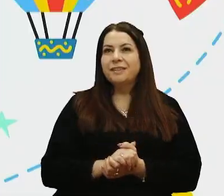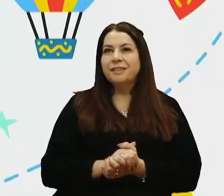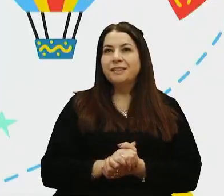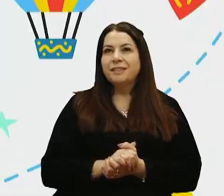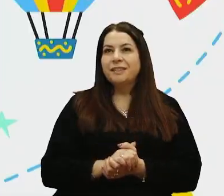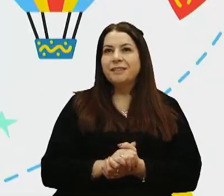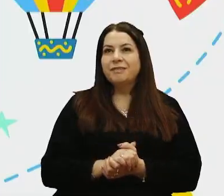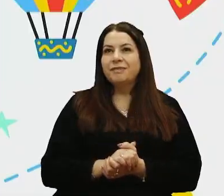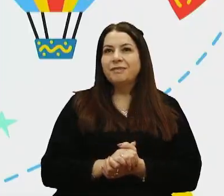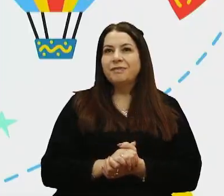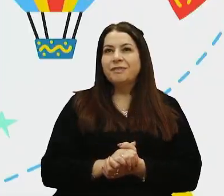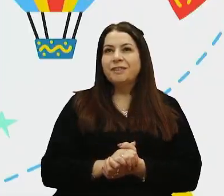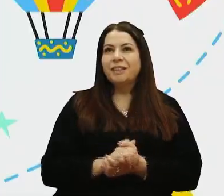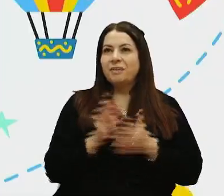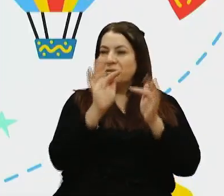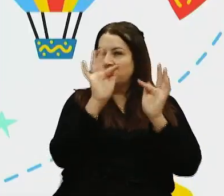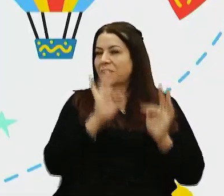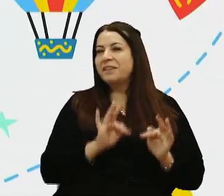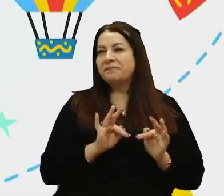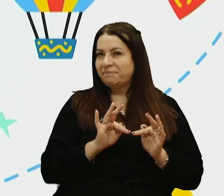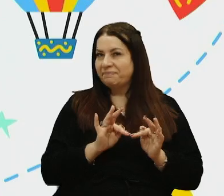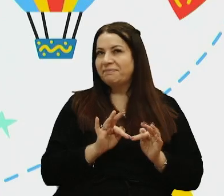mas que ela era muito feliz.